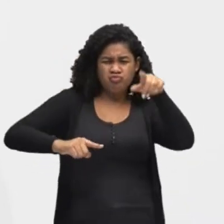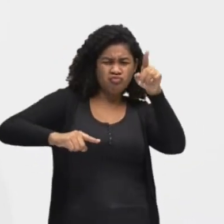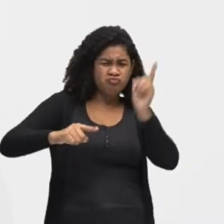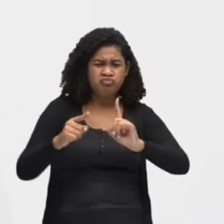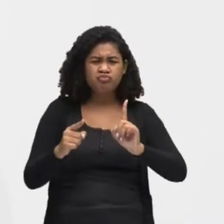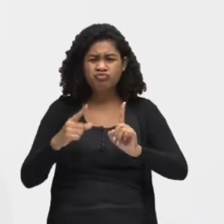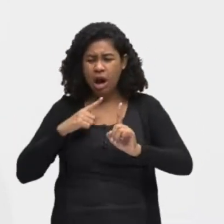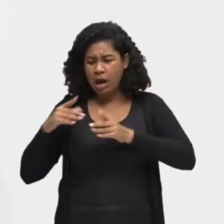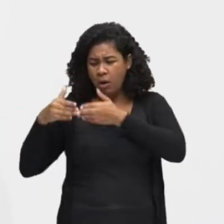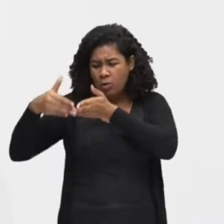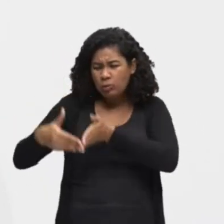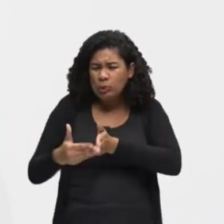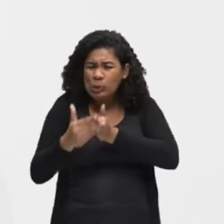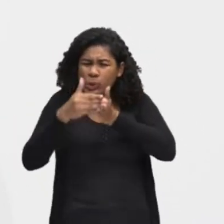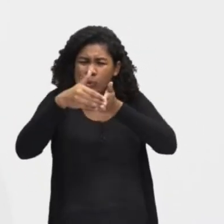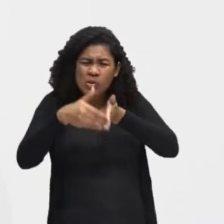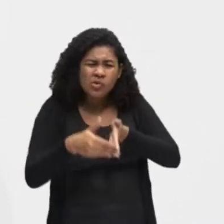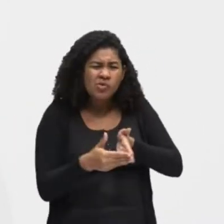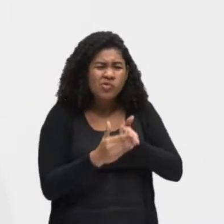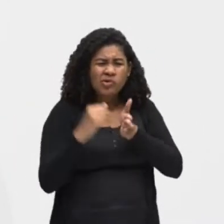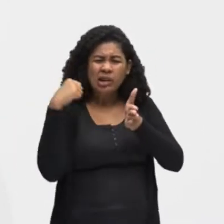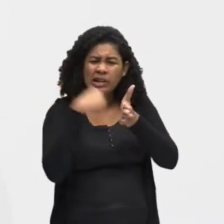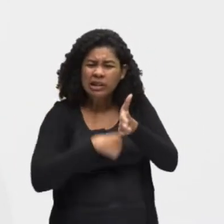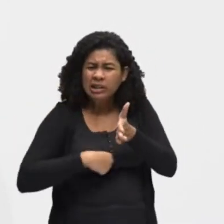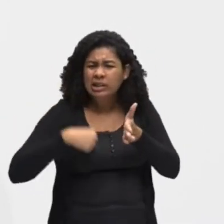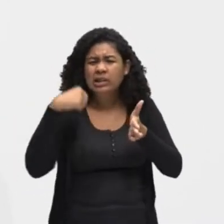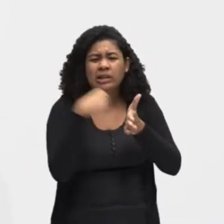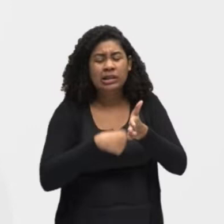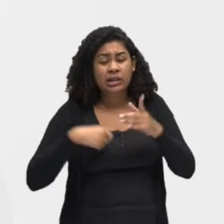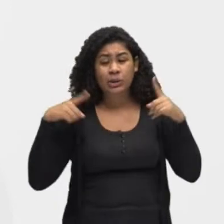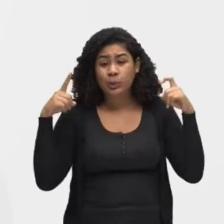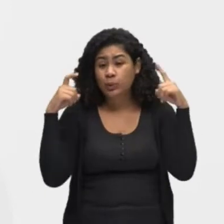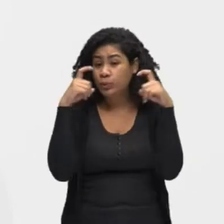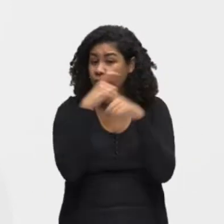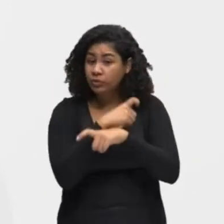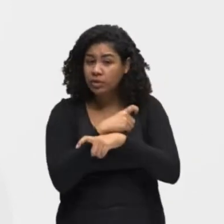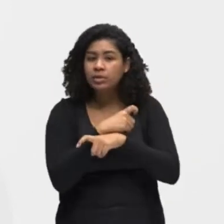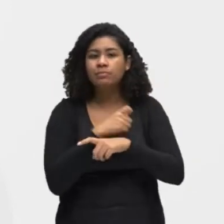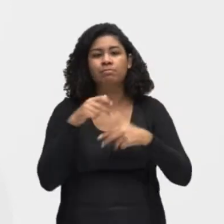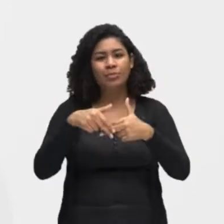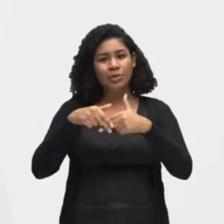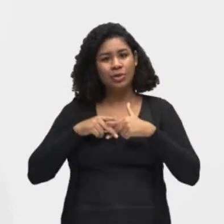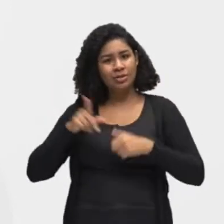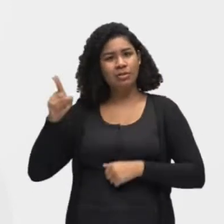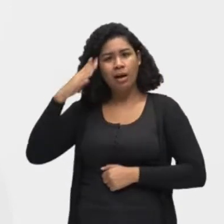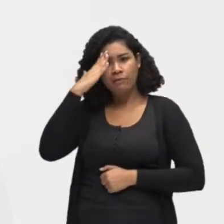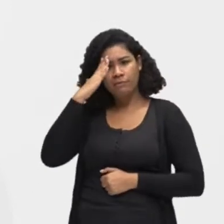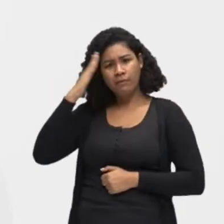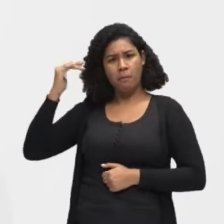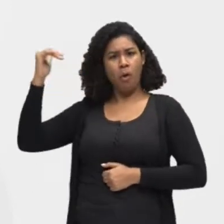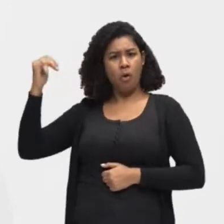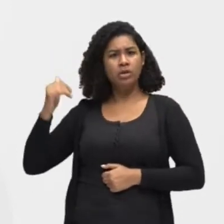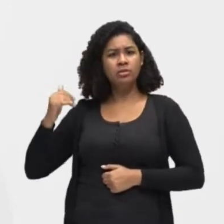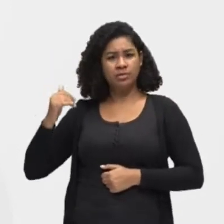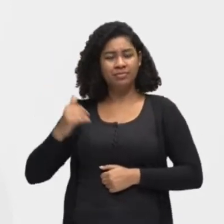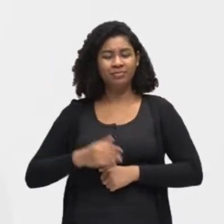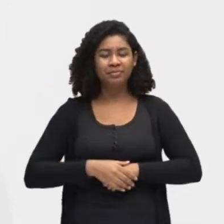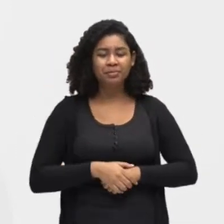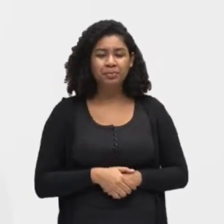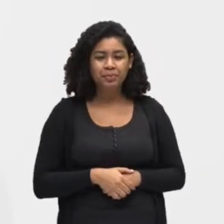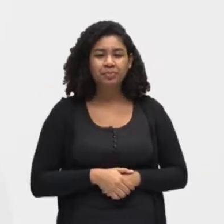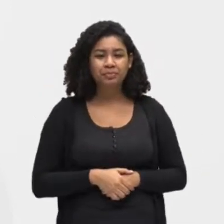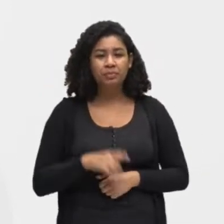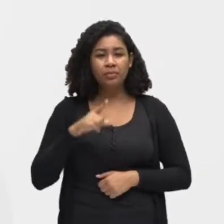Era uma aventura muito grande, então por isso aí que eles são chamados em muitos livros de os grandes navegadores. Nós temos inicialmente os